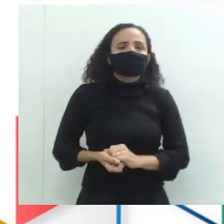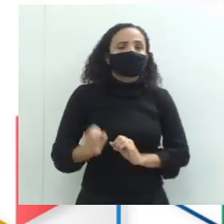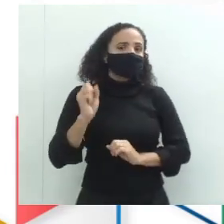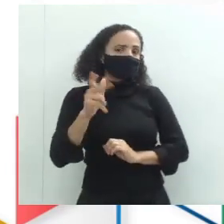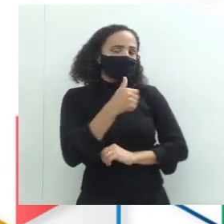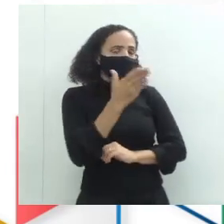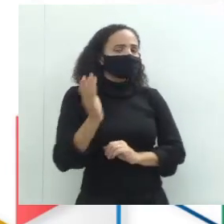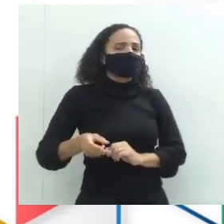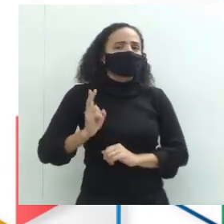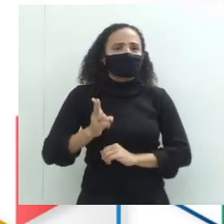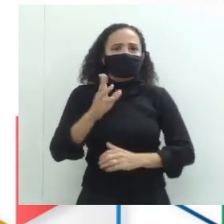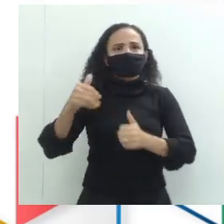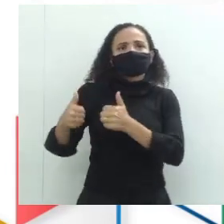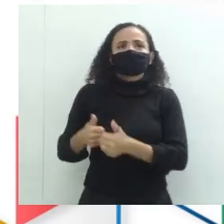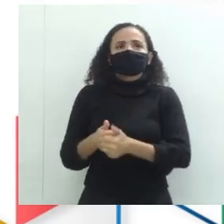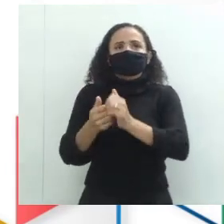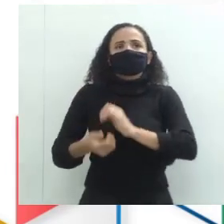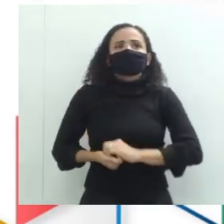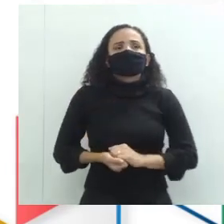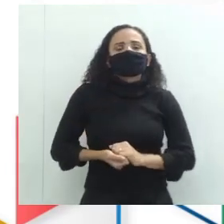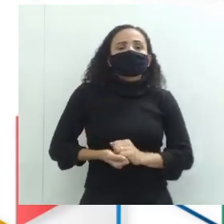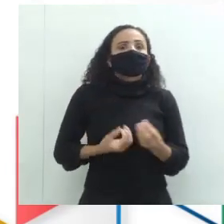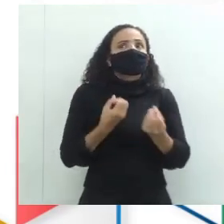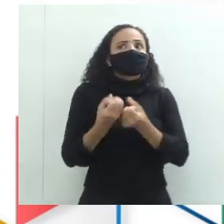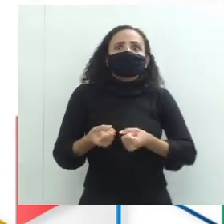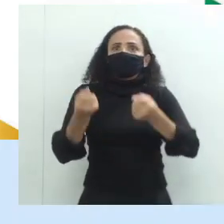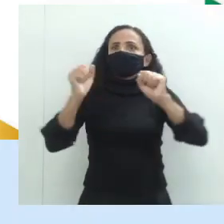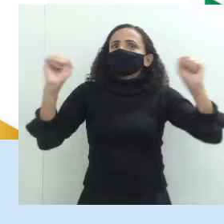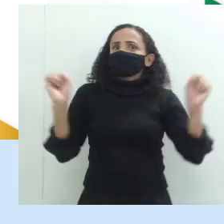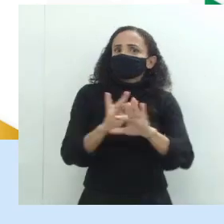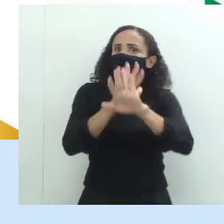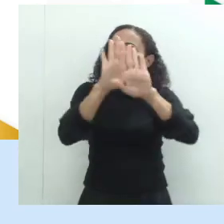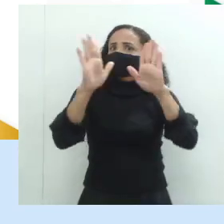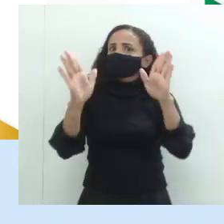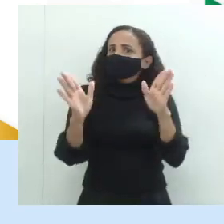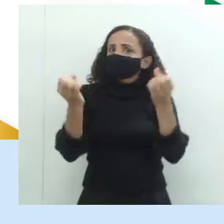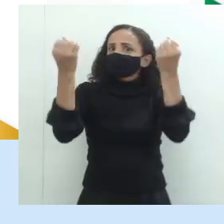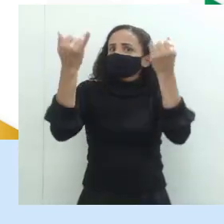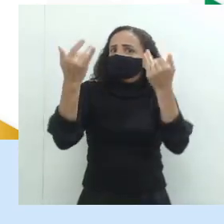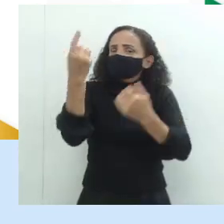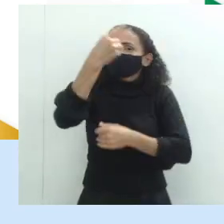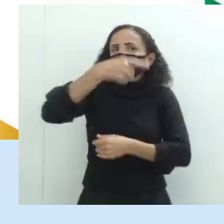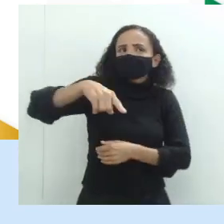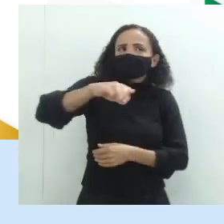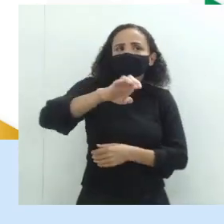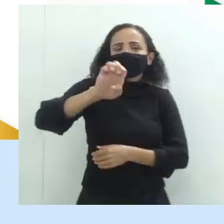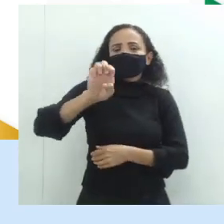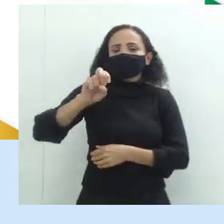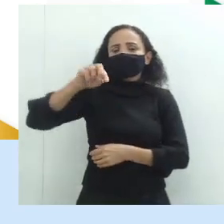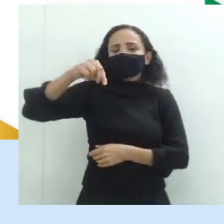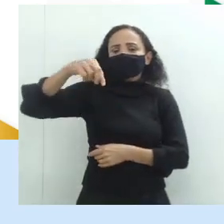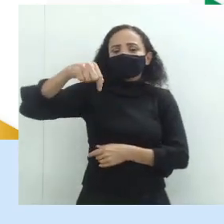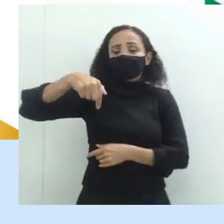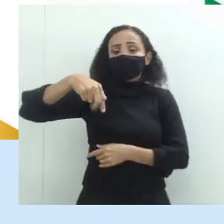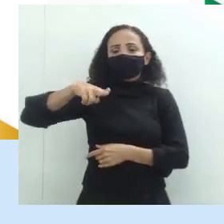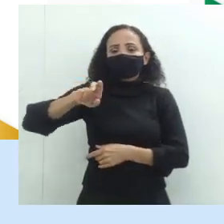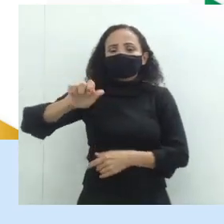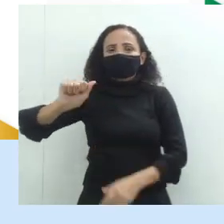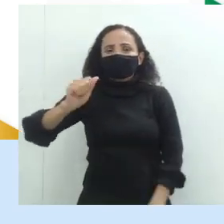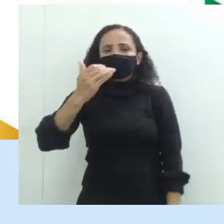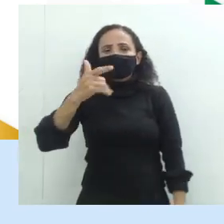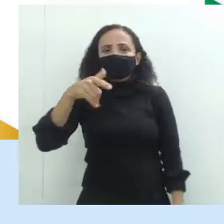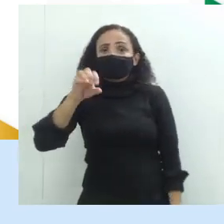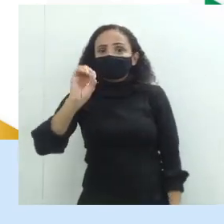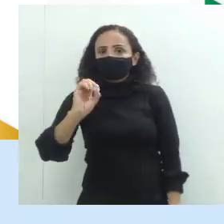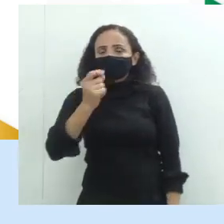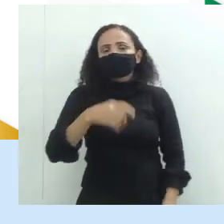ok? Vamos lá seguir então com a gente, para eu esclarecer para vocês o que é equação. A gente está falando de álgebra